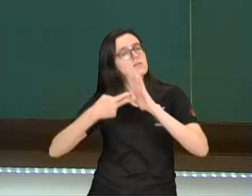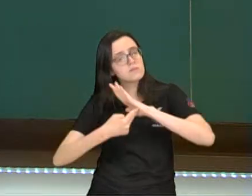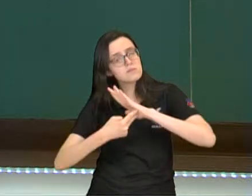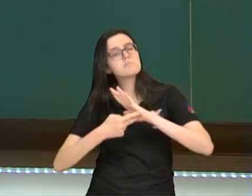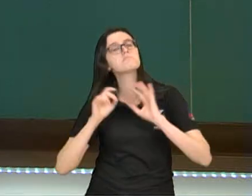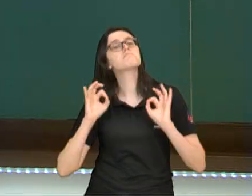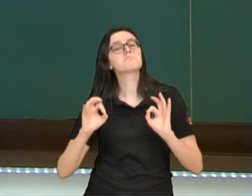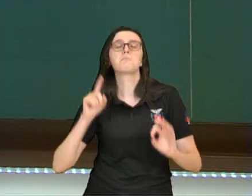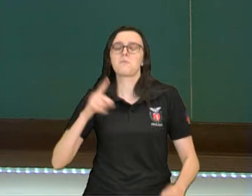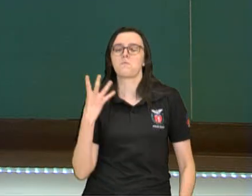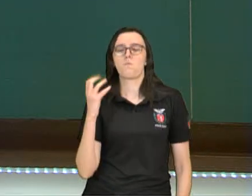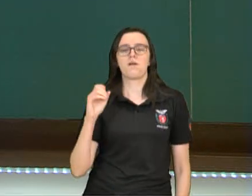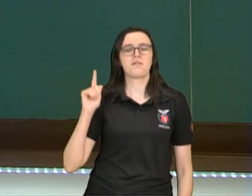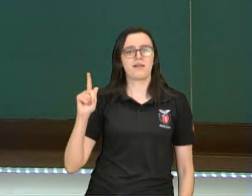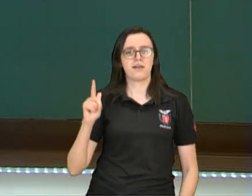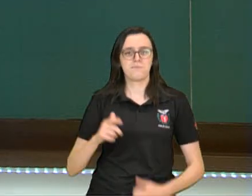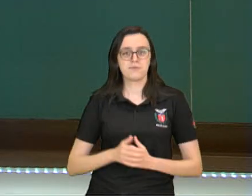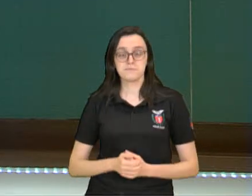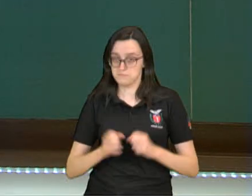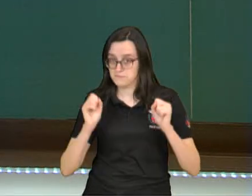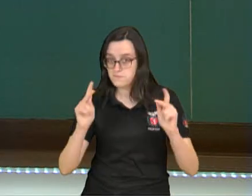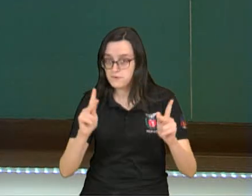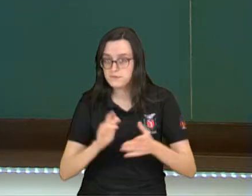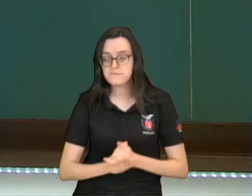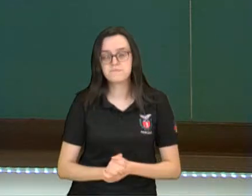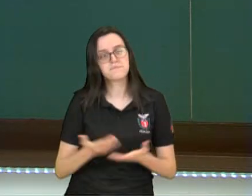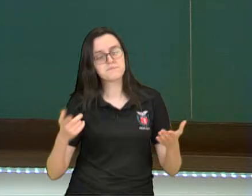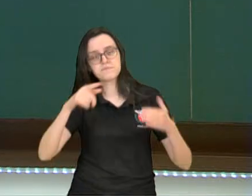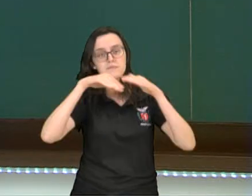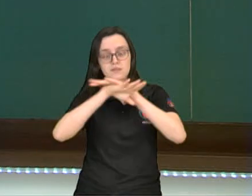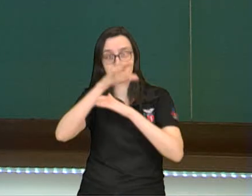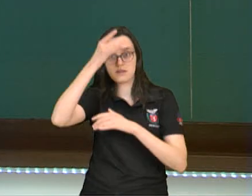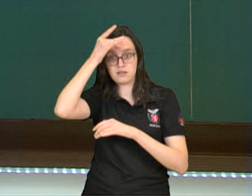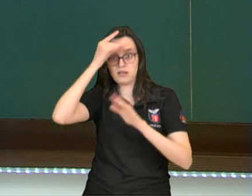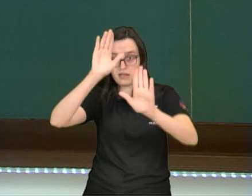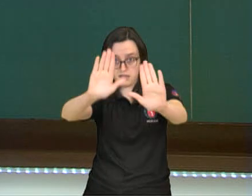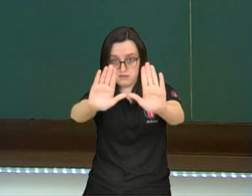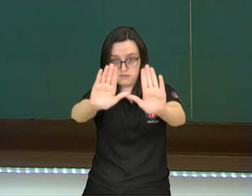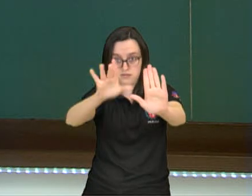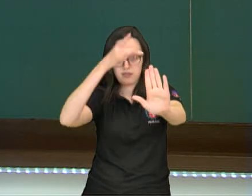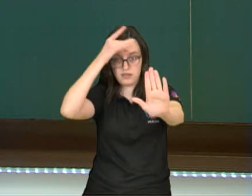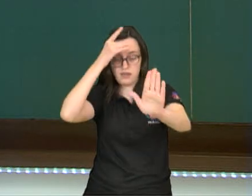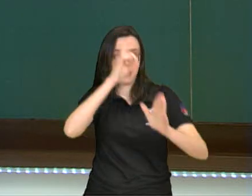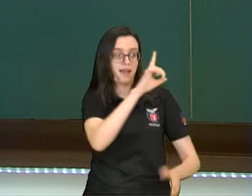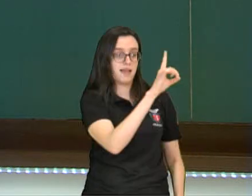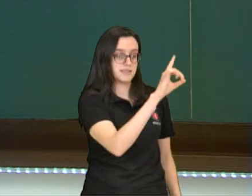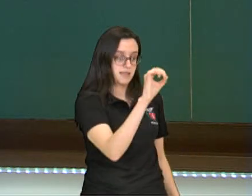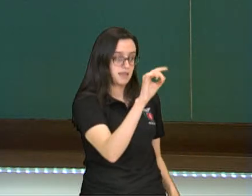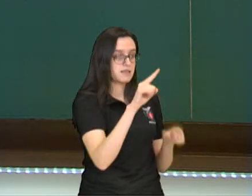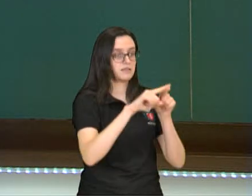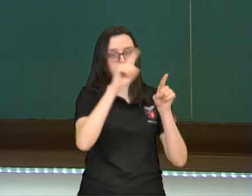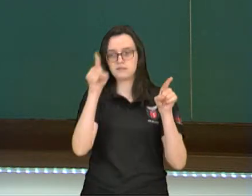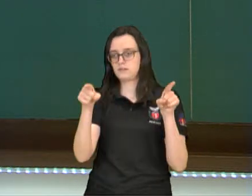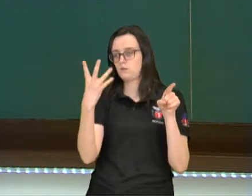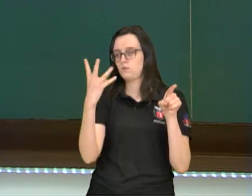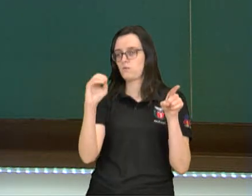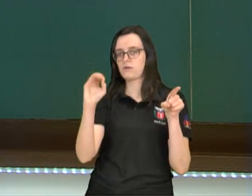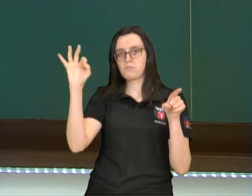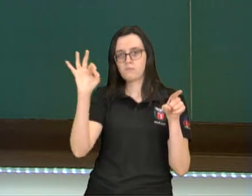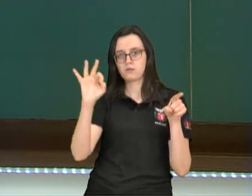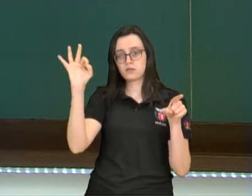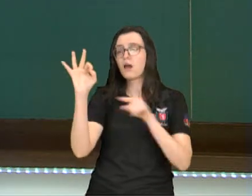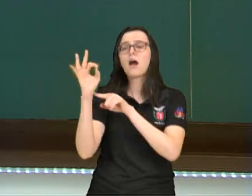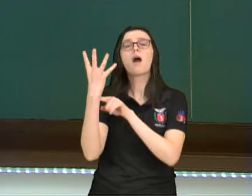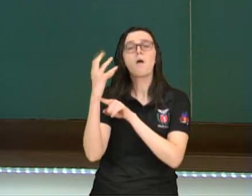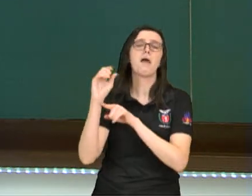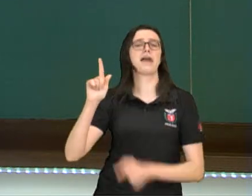a 40 gramas, ok? Então, guarde essa informação aí. 100 gramas, eu tenho 40 gramas de sódio. Só